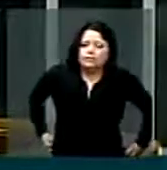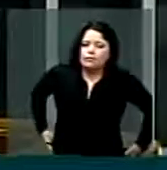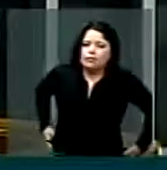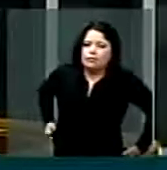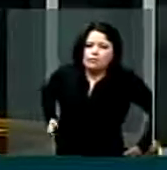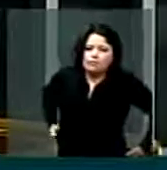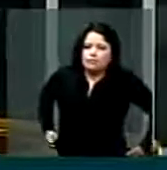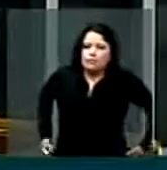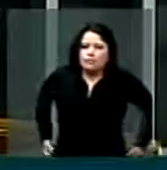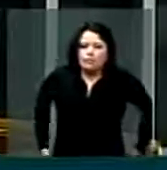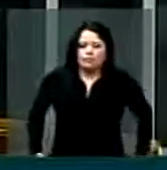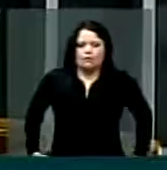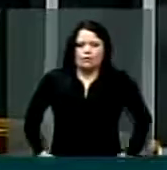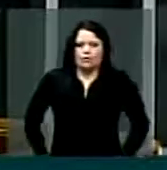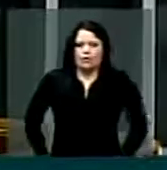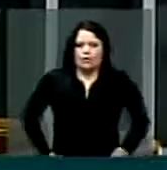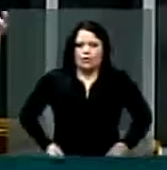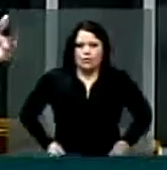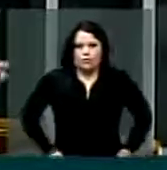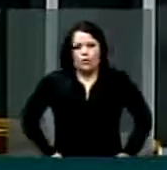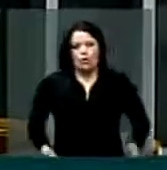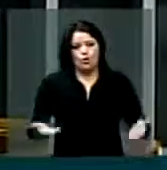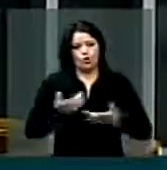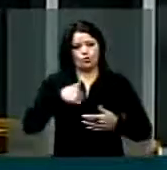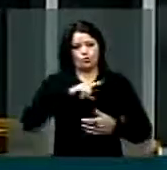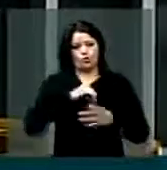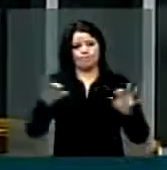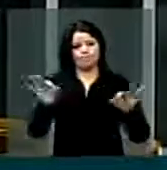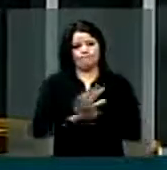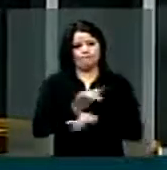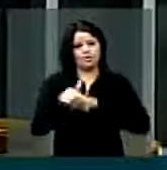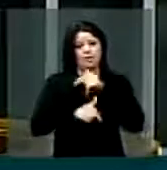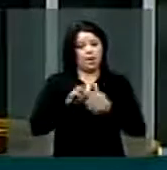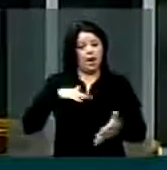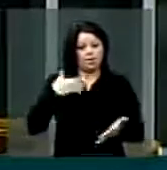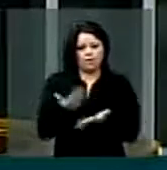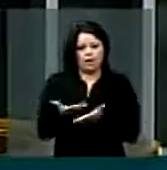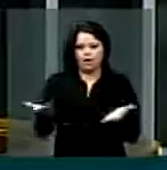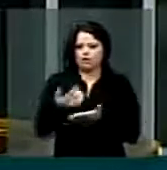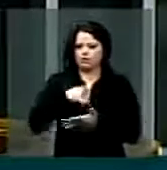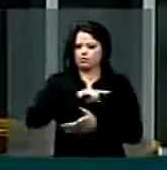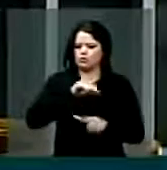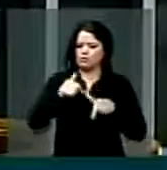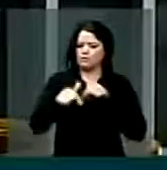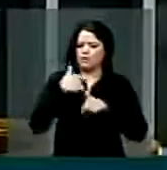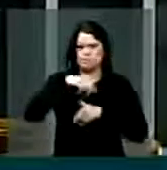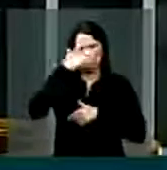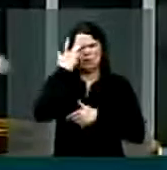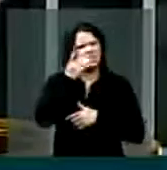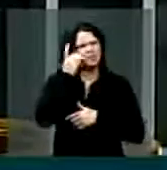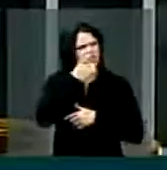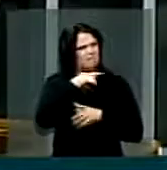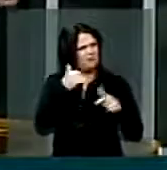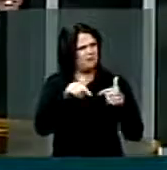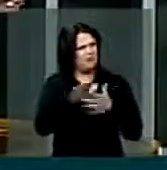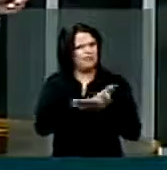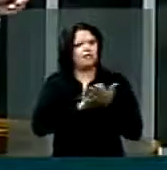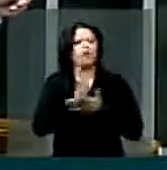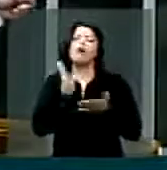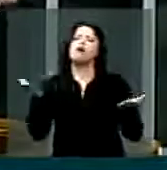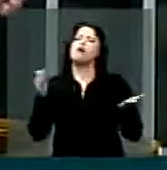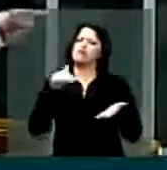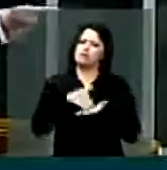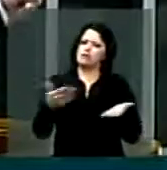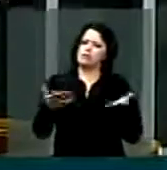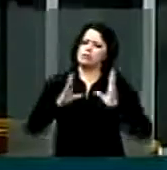pública muito importante lá na Comissão do Trabalho, trabalhando até hoje. Para aqueles que pensam que deputado não trabalha, até hoje a Comissão do